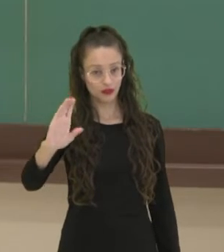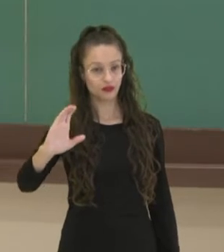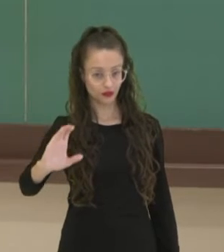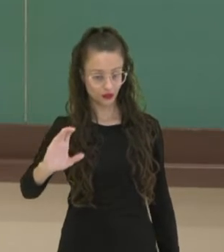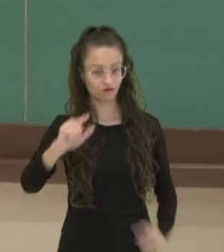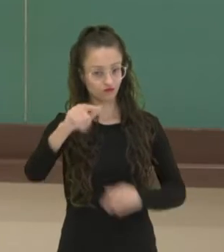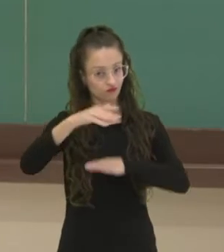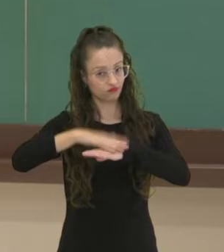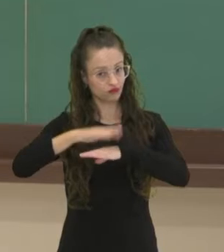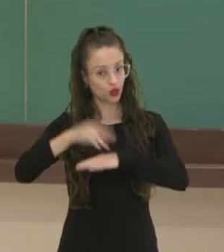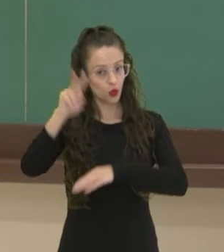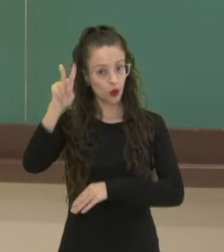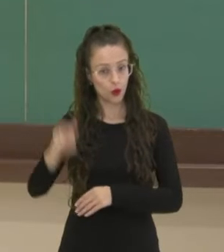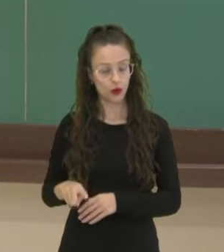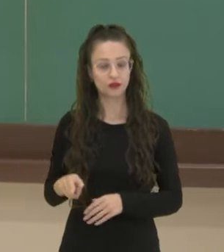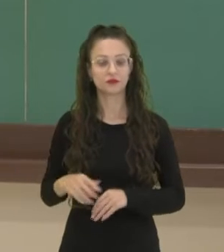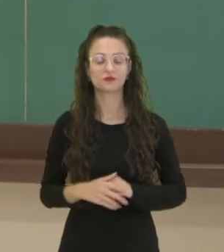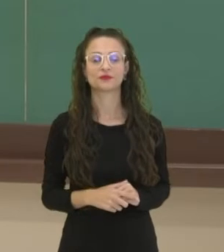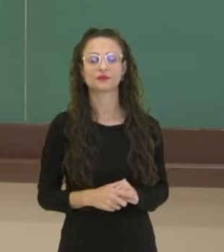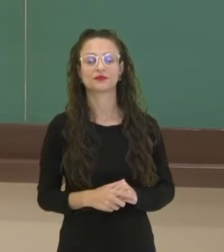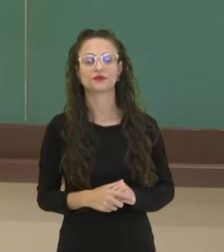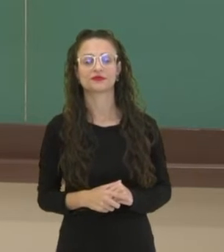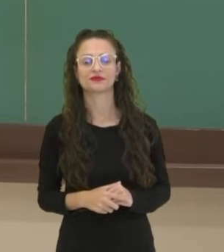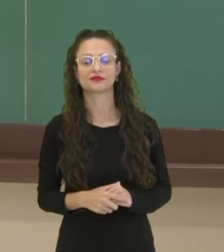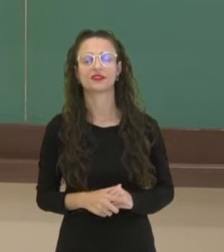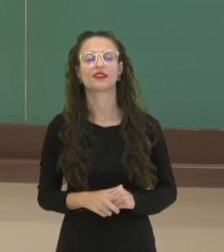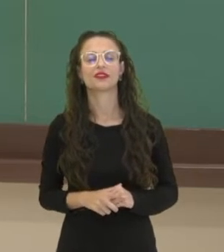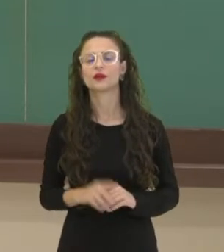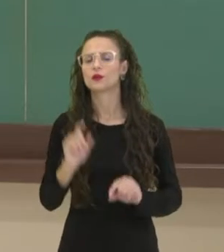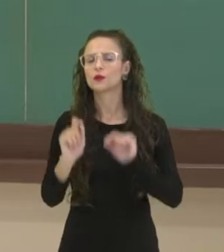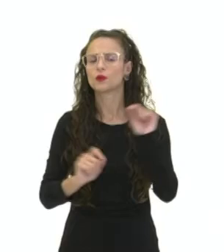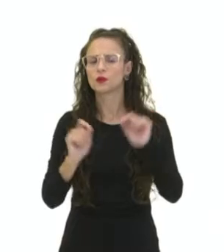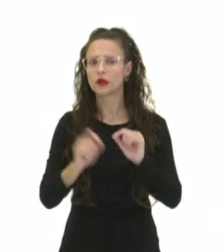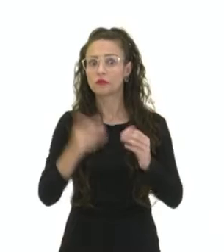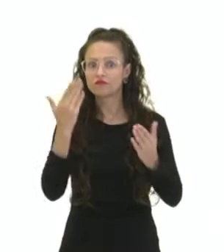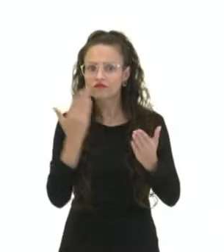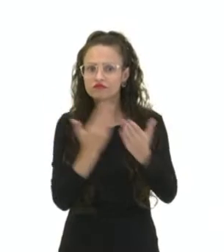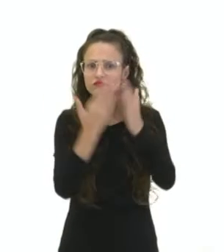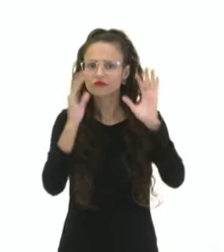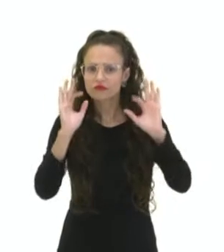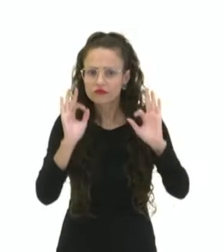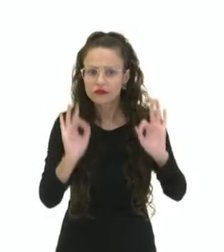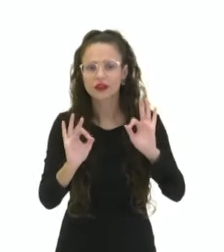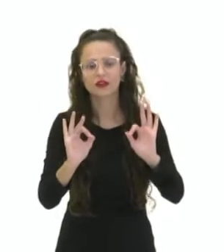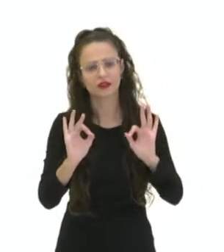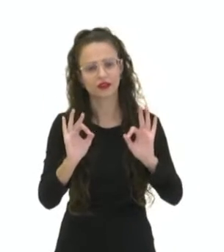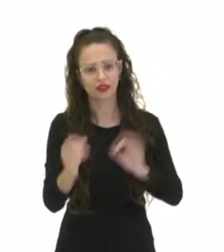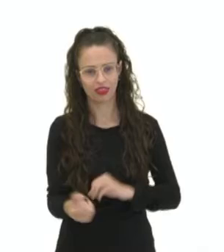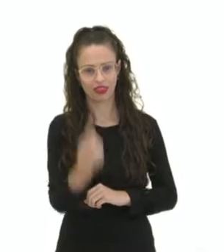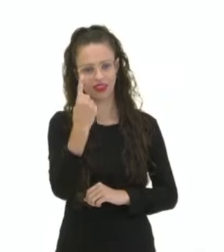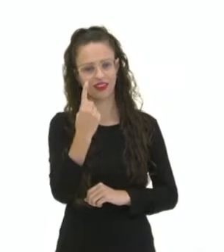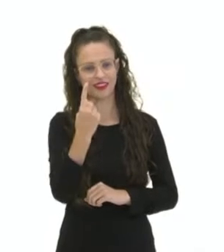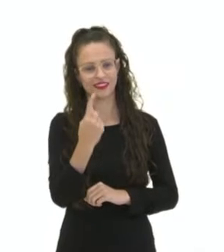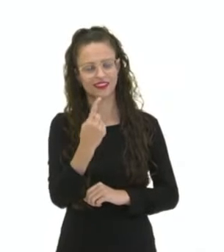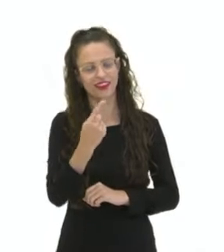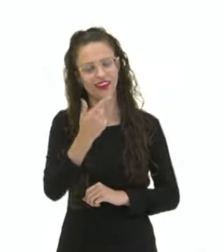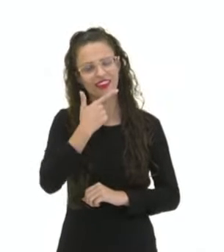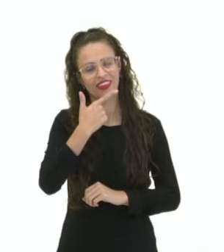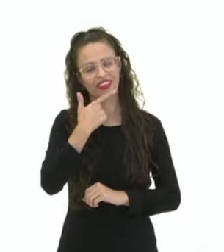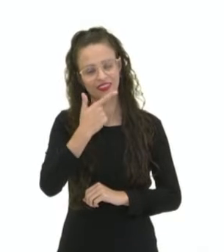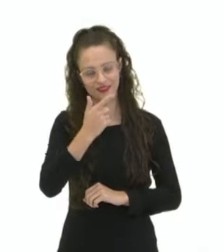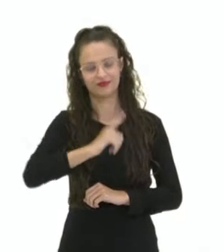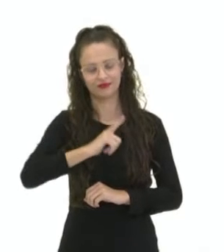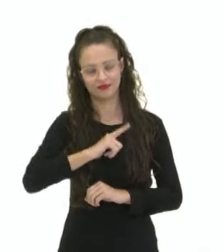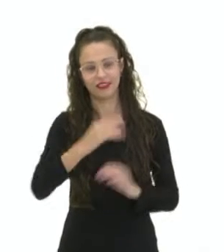C. Vamos a elas? A que fato é possível afirmar que o tom inovador de humor presente no